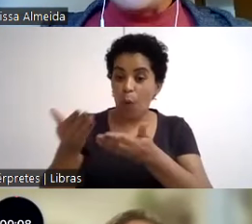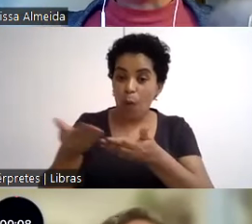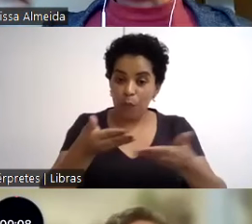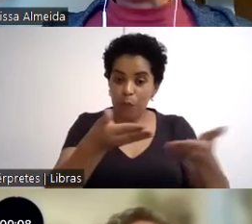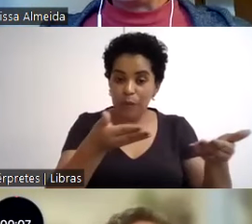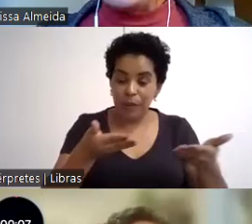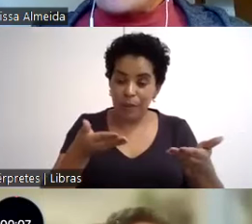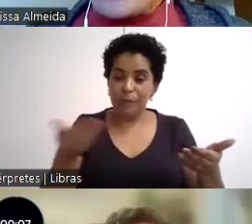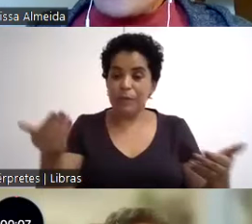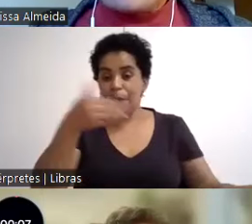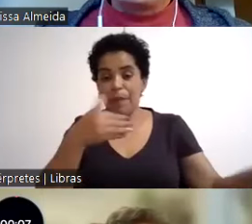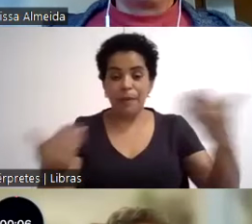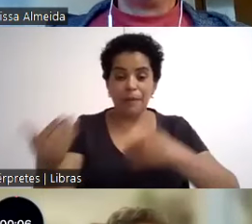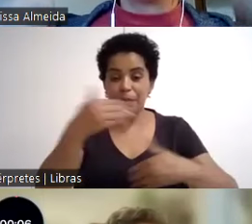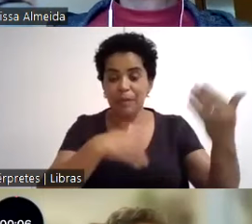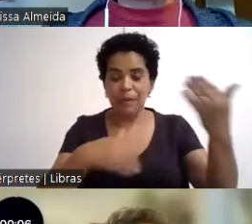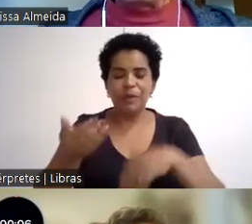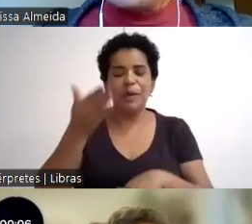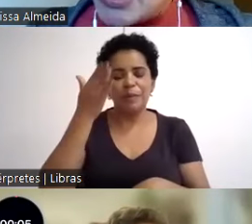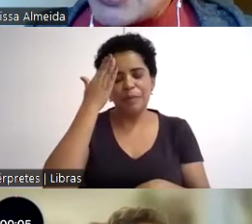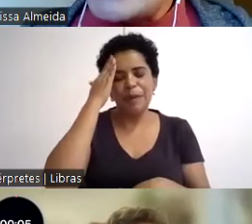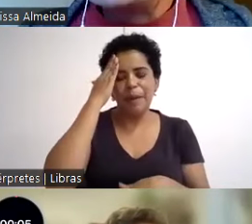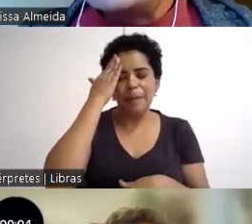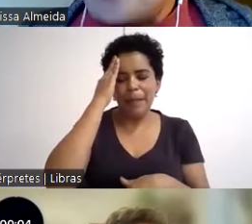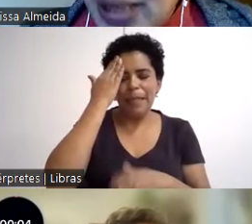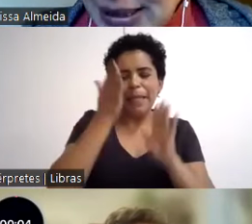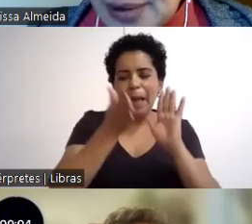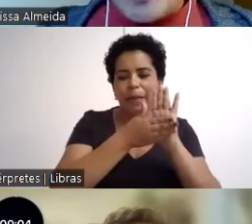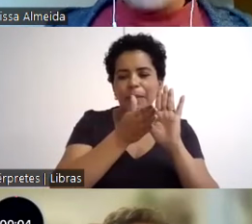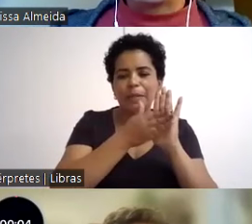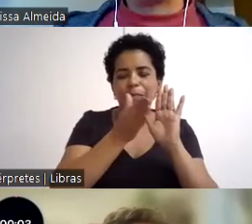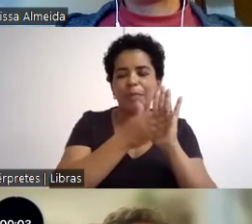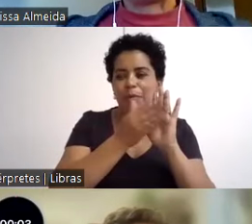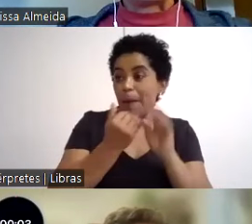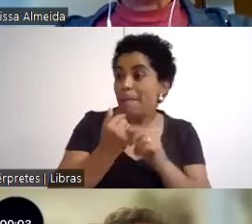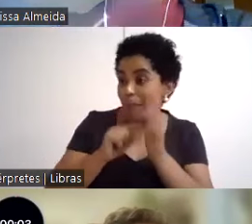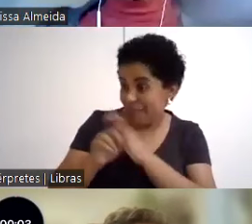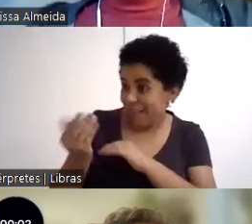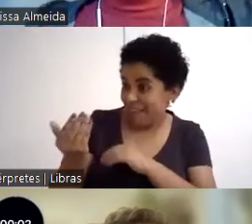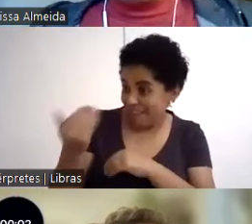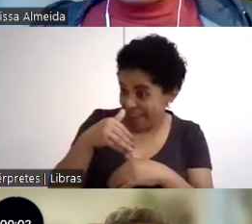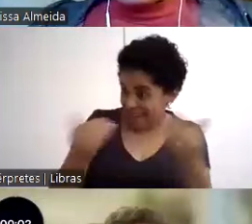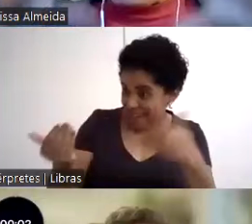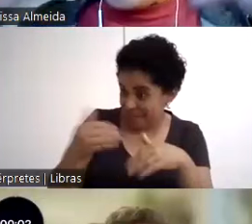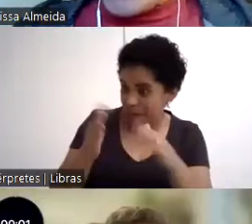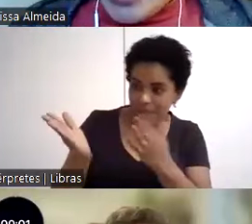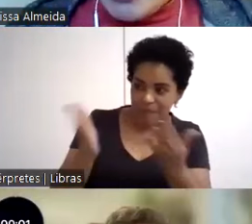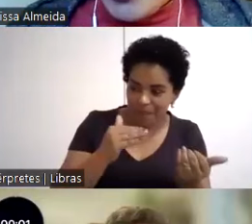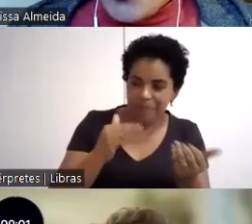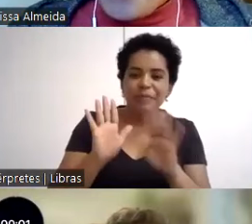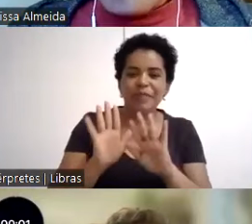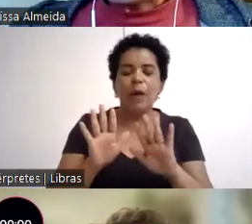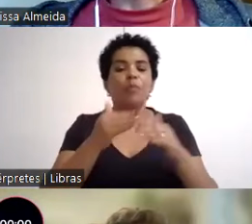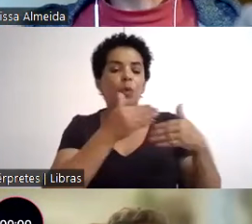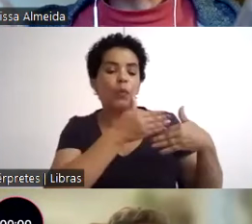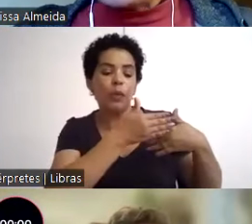vir, para entender o que é que a gente estava propondo e perguntar se elas queriam participar. Desse